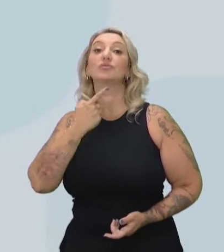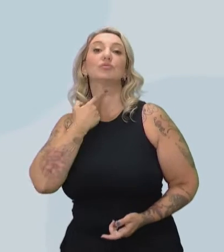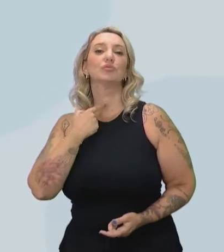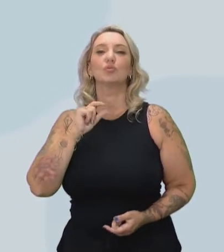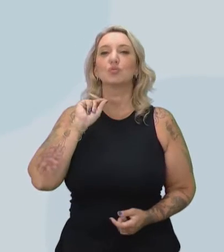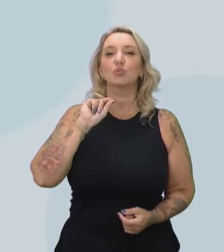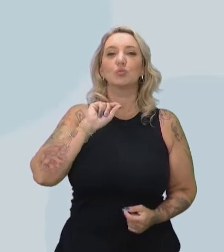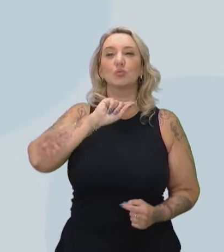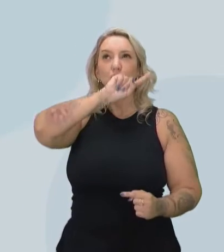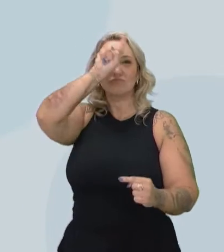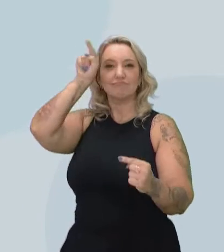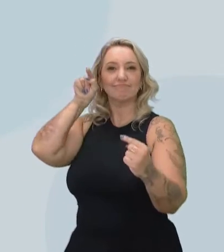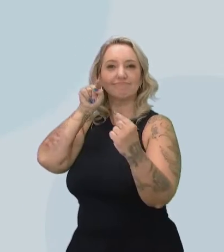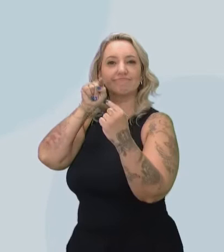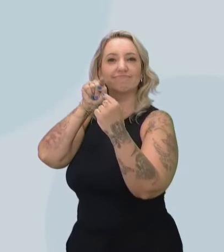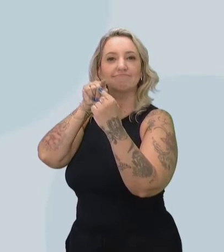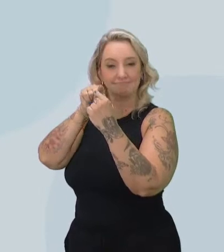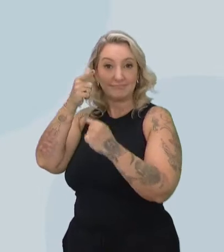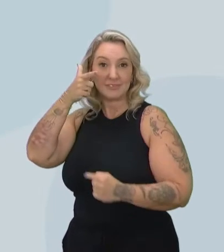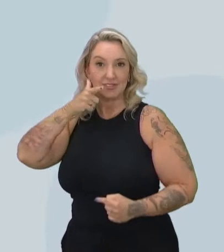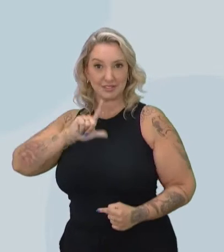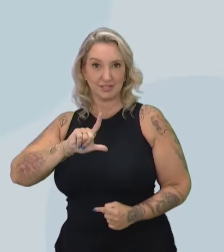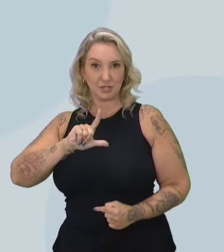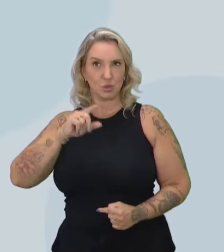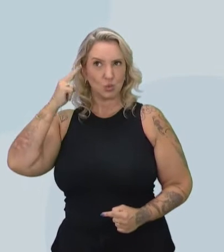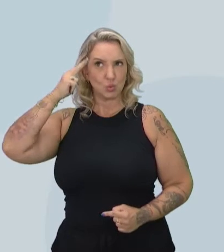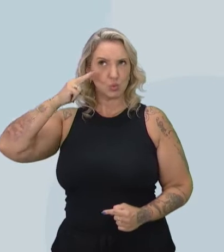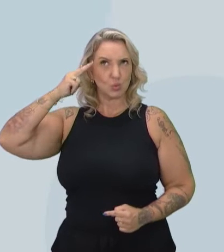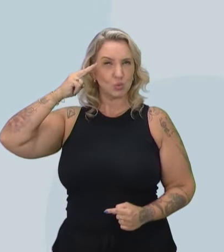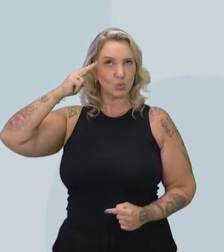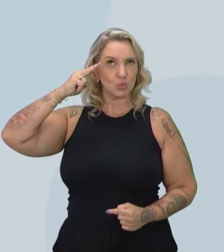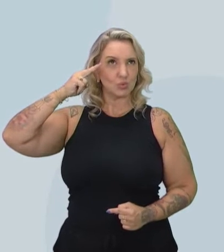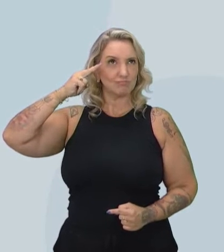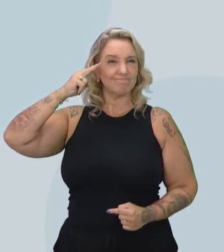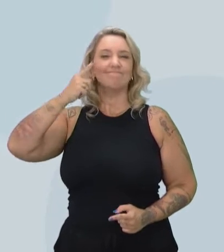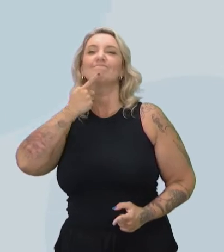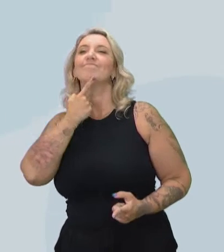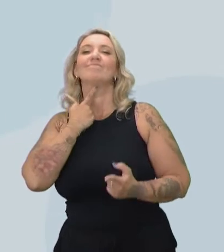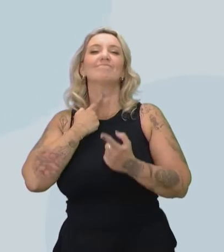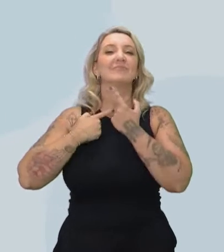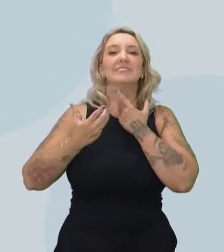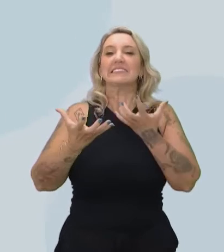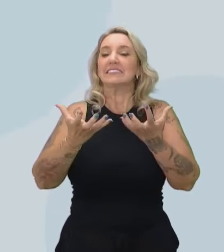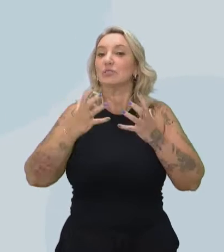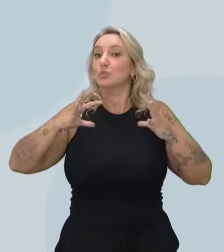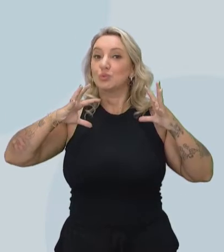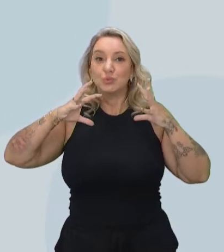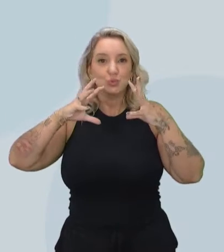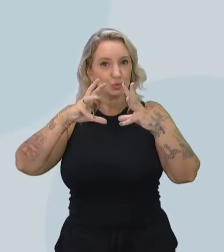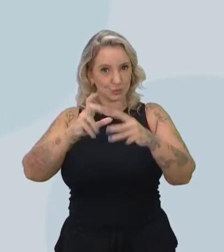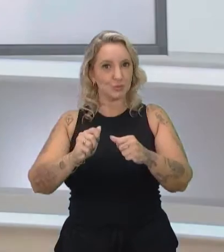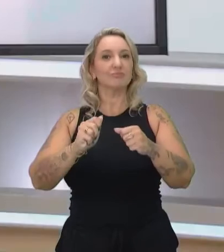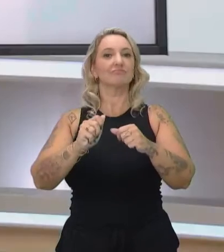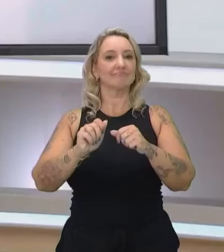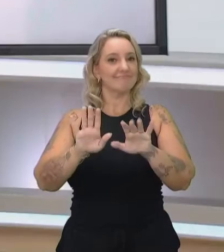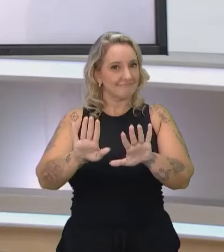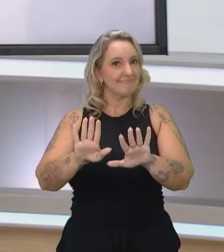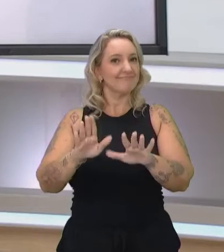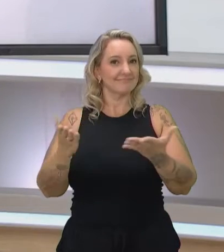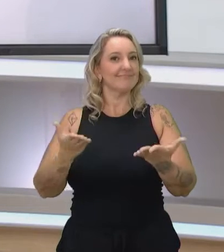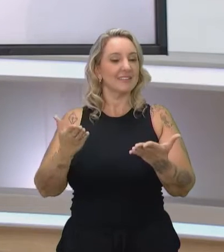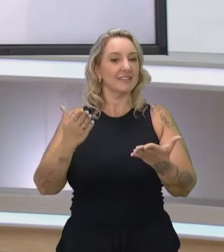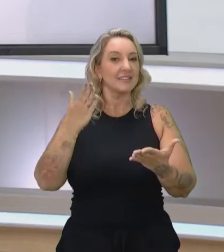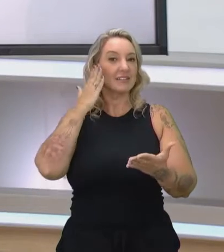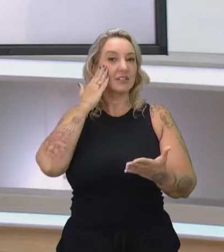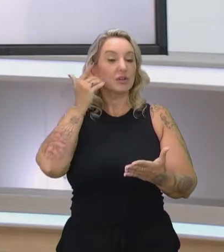desejo alcançar, né? Lembrando que o sonho ele é grande e a gente pode querer tudo. Agora a gente tem que saber até